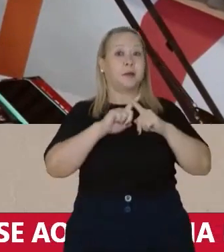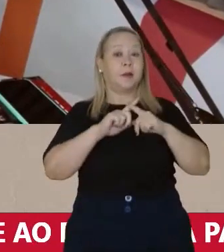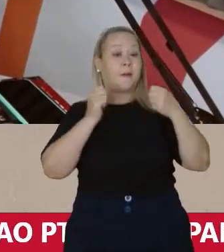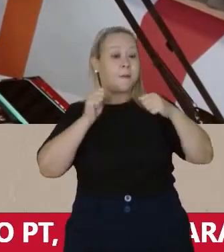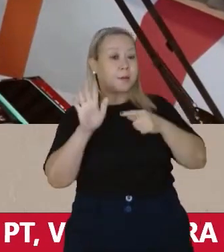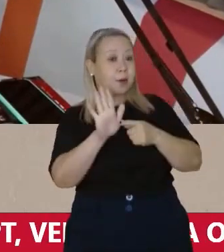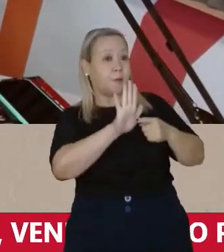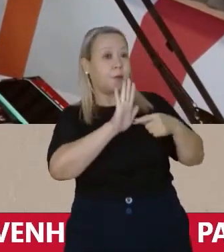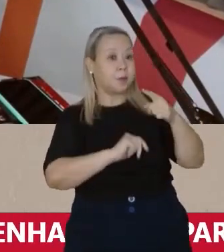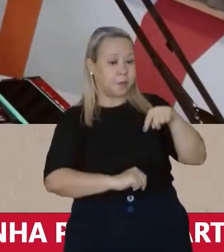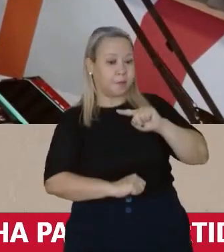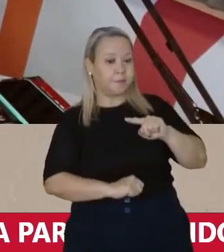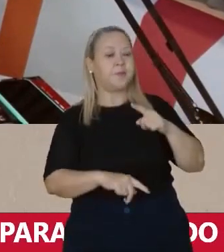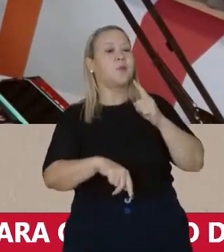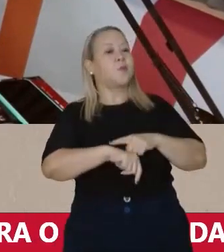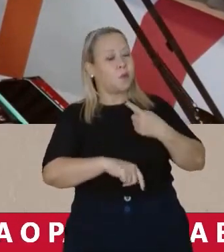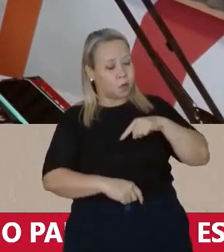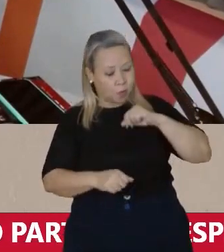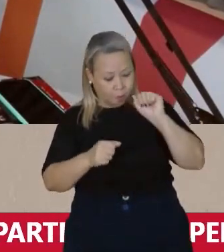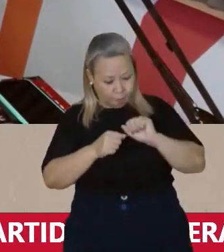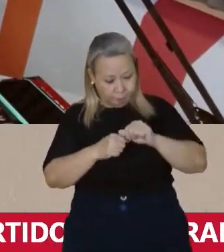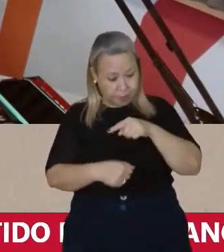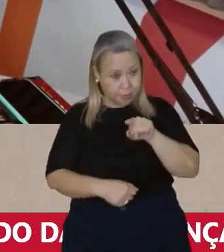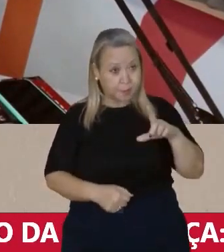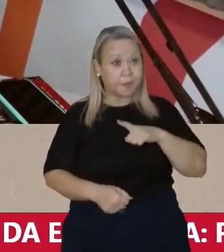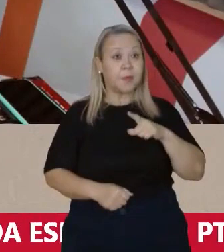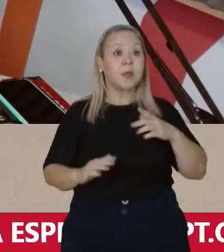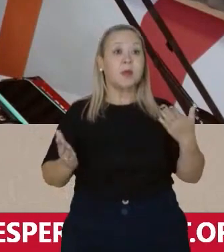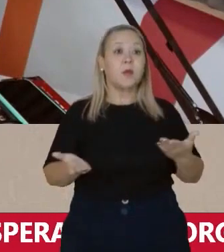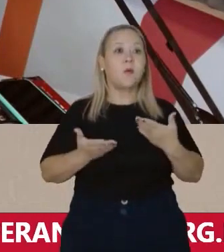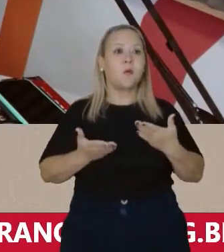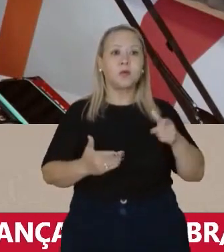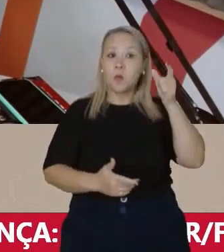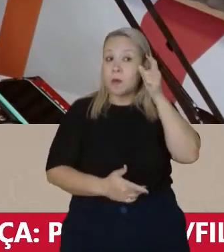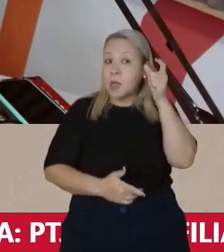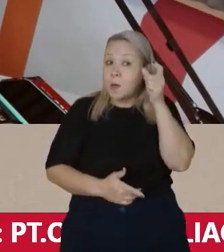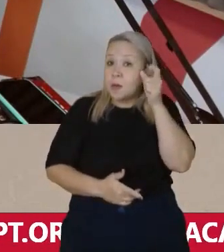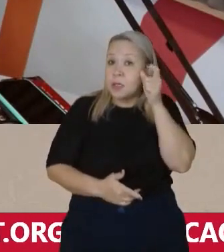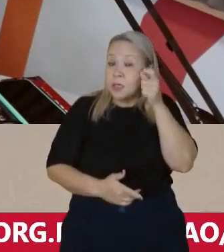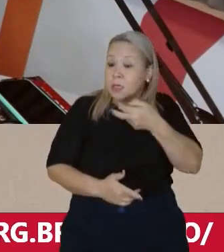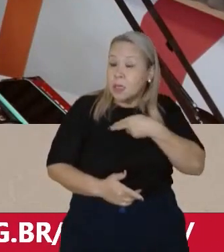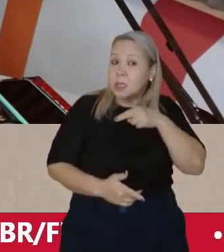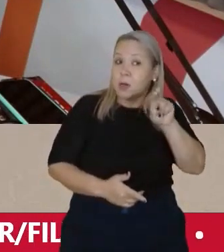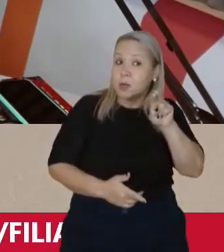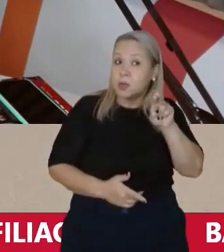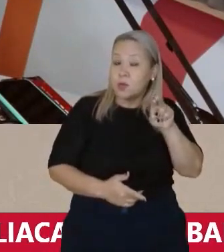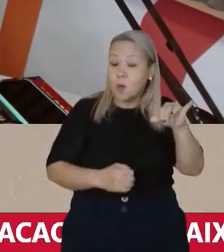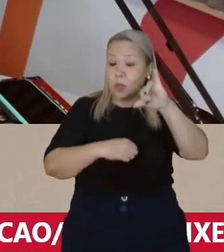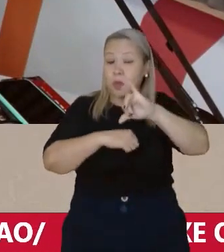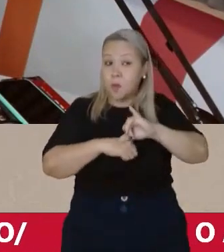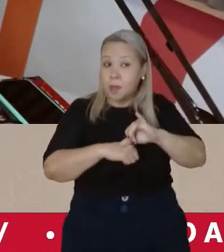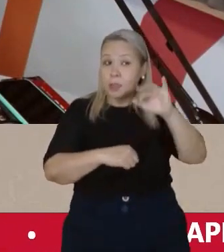ele. Amanda, quando nós fazemos isso, você sabe, existe hoje uma demonização das religiões de matriz africana. Eu vou te